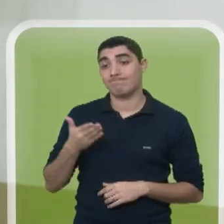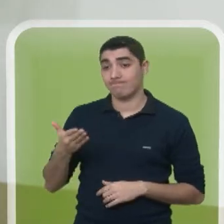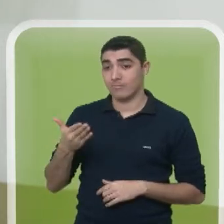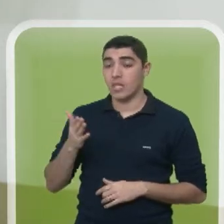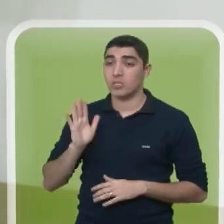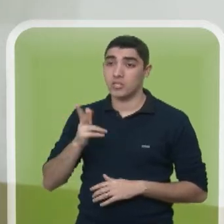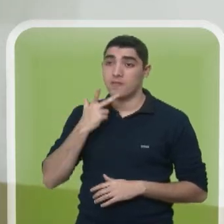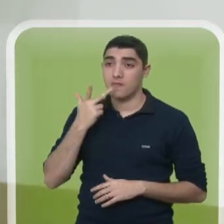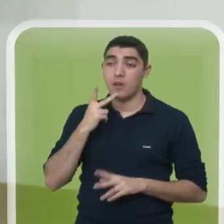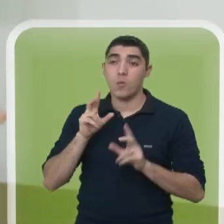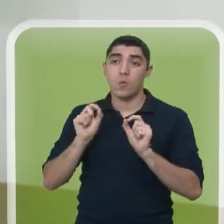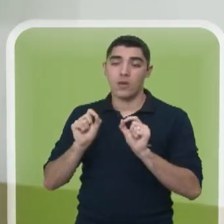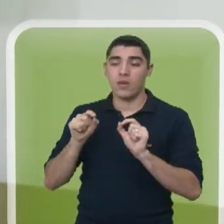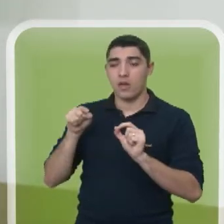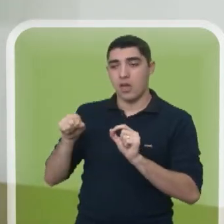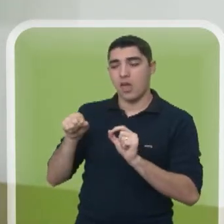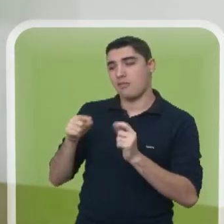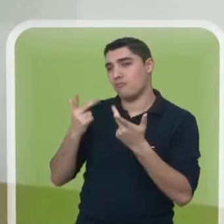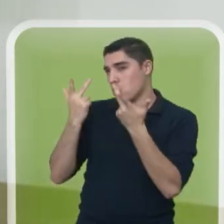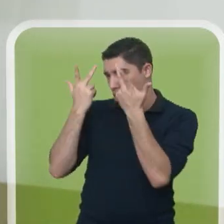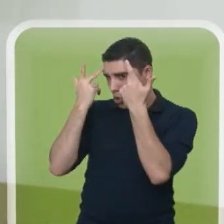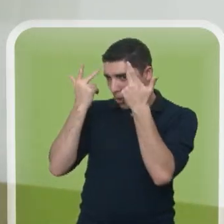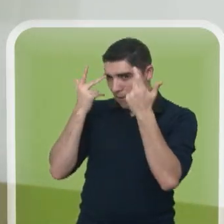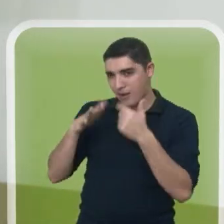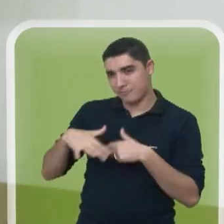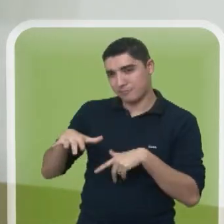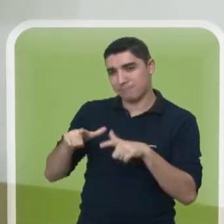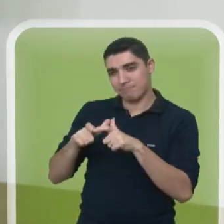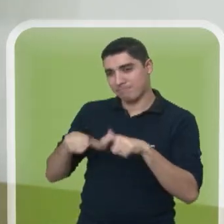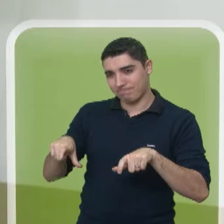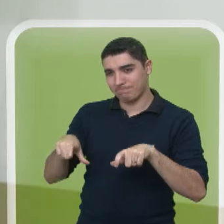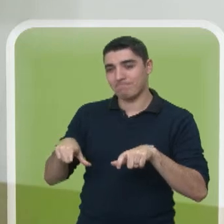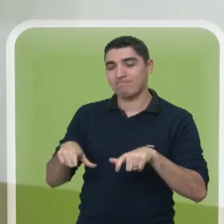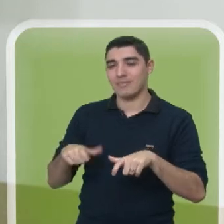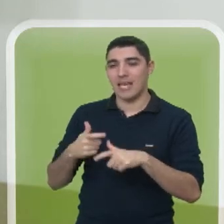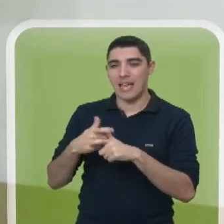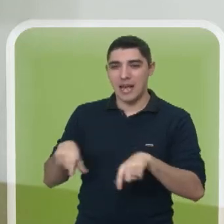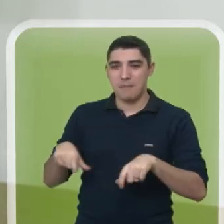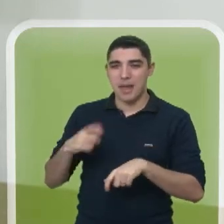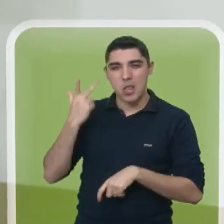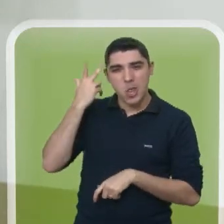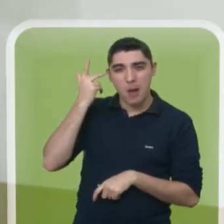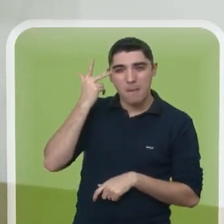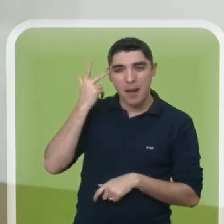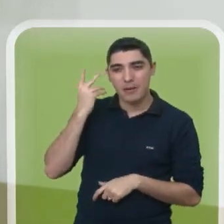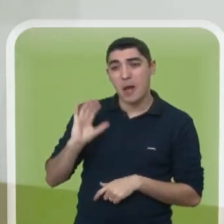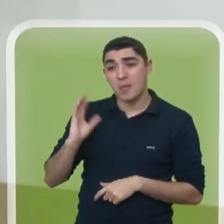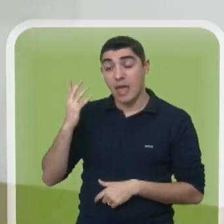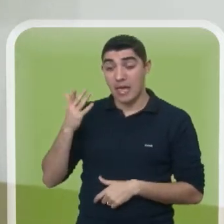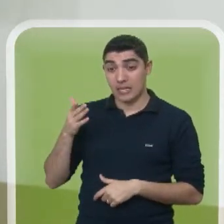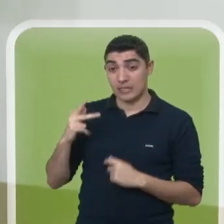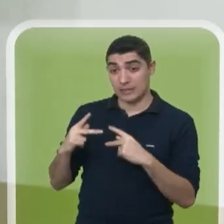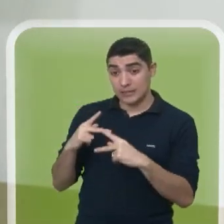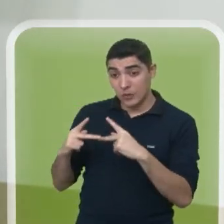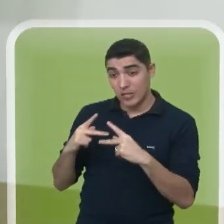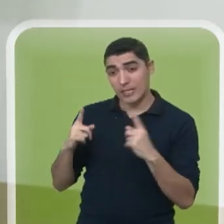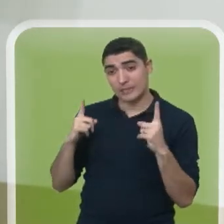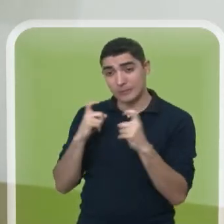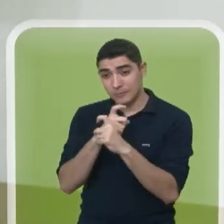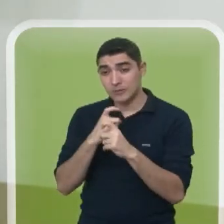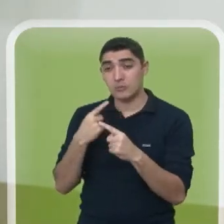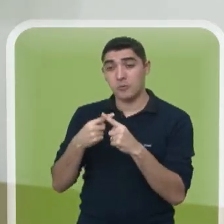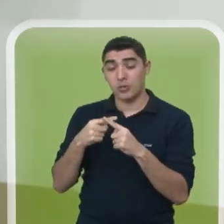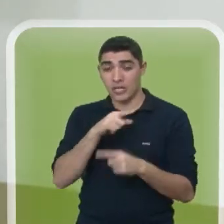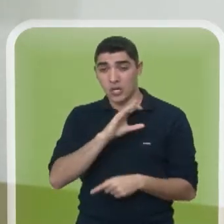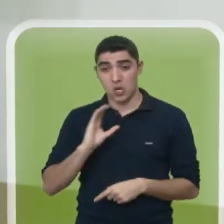em situações normais e naturais de gramado e tempo, o São José teria muitas dificuldades para ganhar do Corinthians, né? Esse